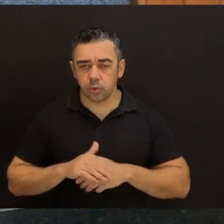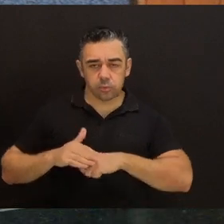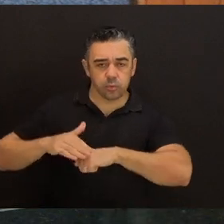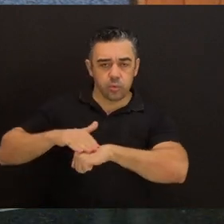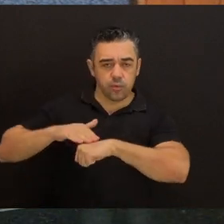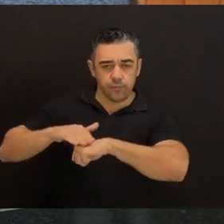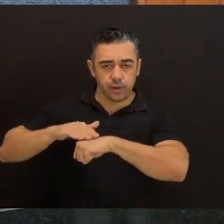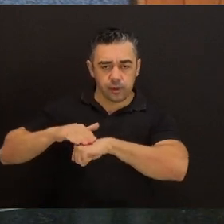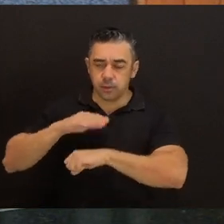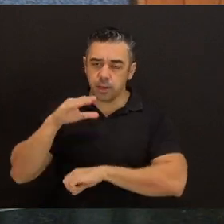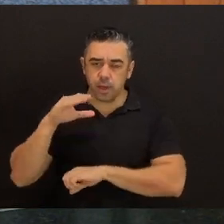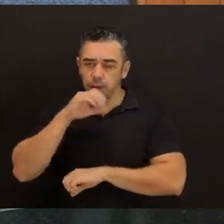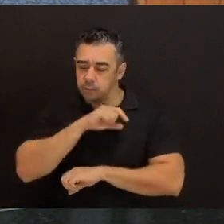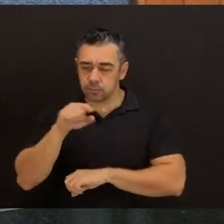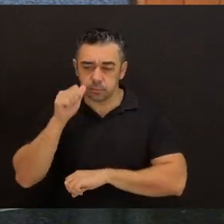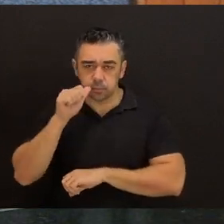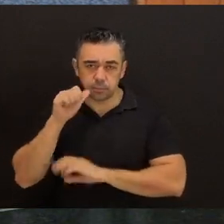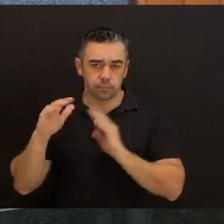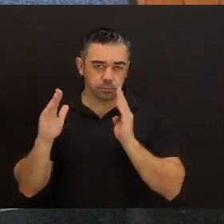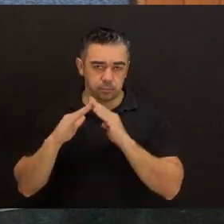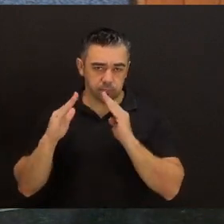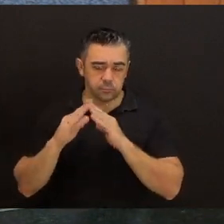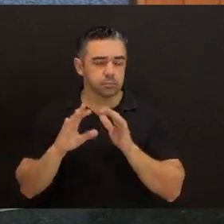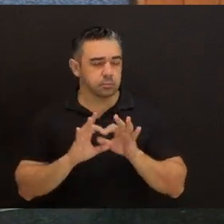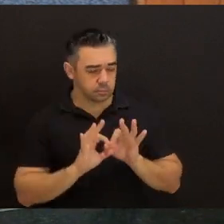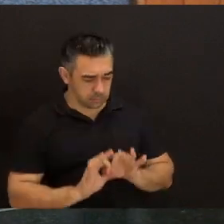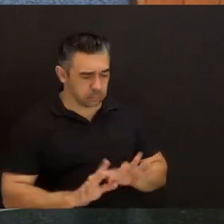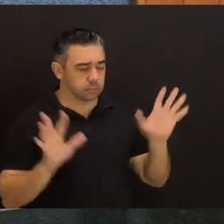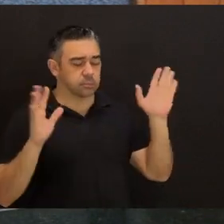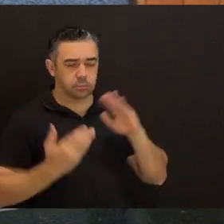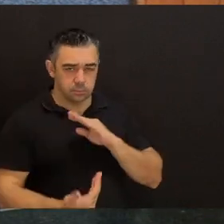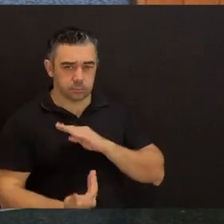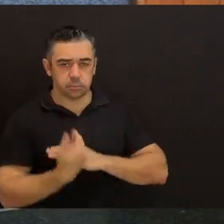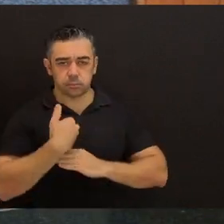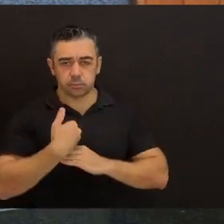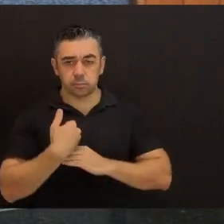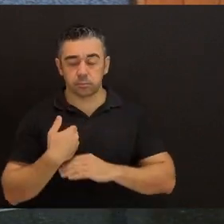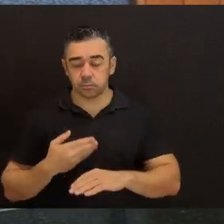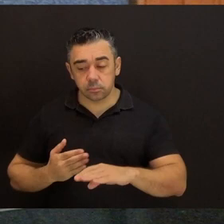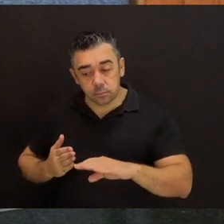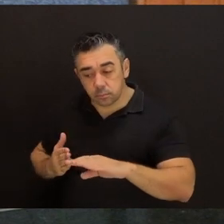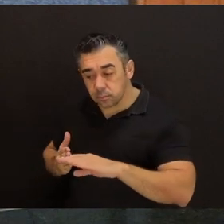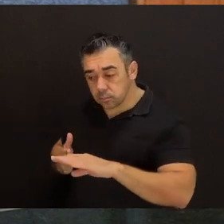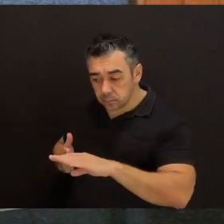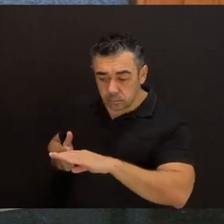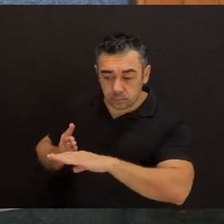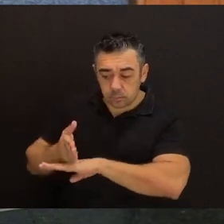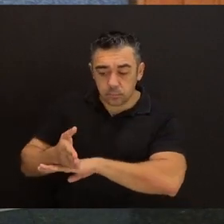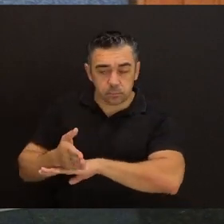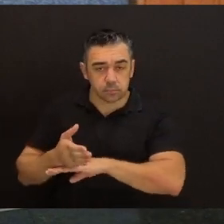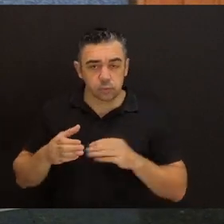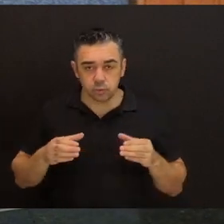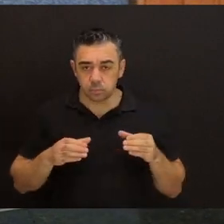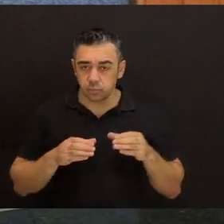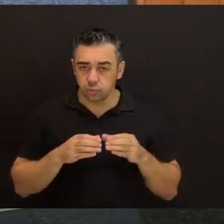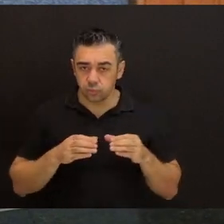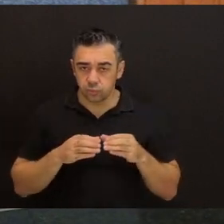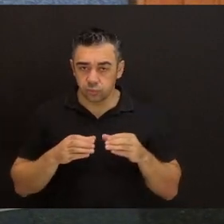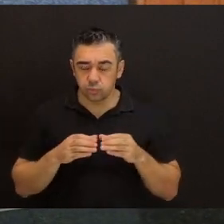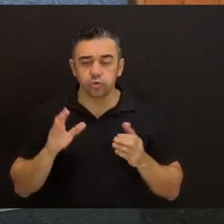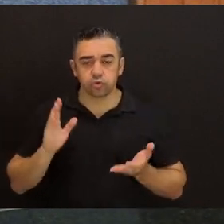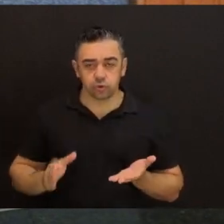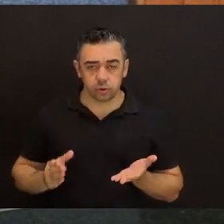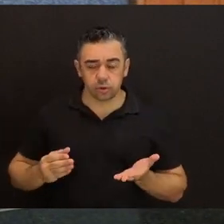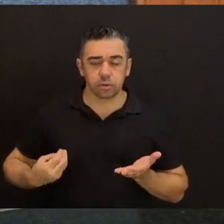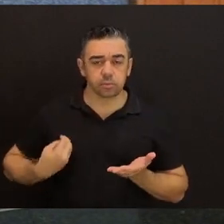a moradora desse local nos franqueou a entrada e nós chegamos numa comitiva já estava presente